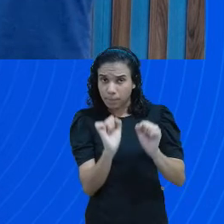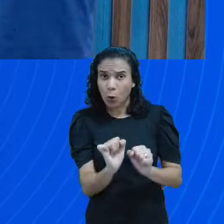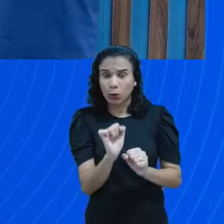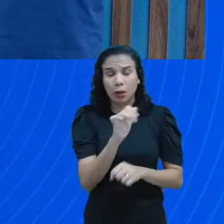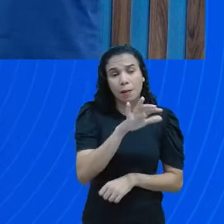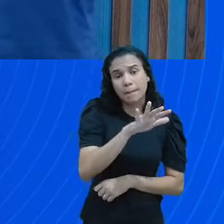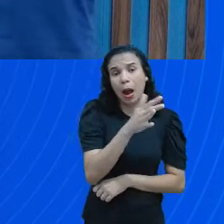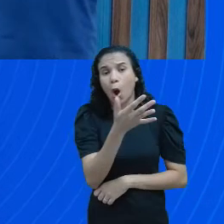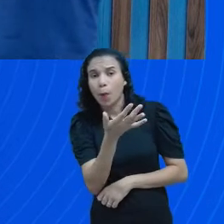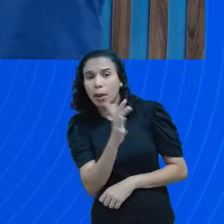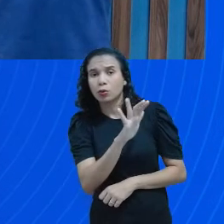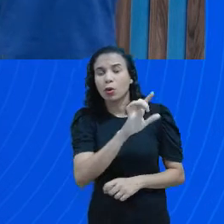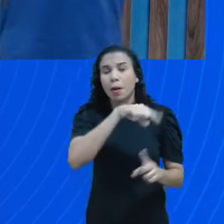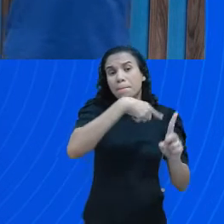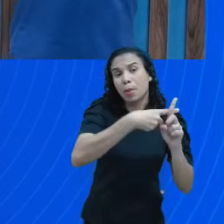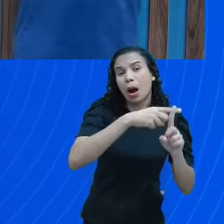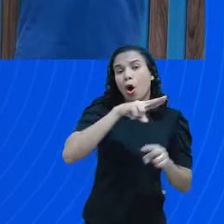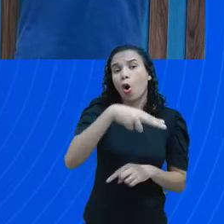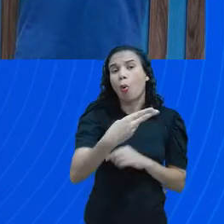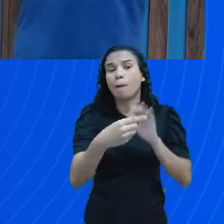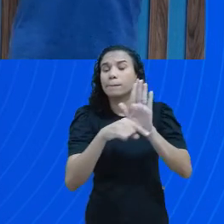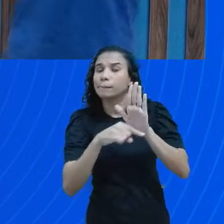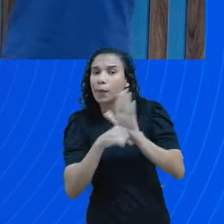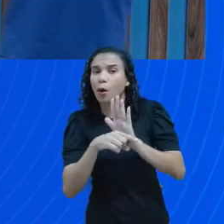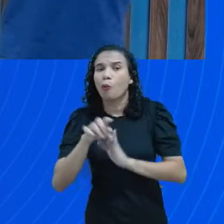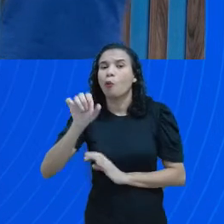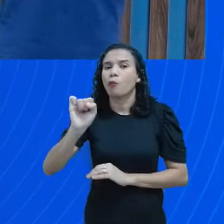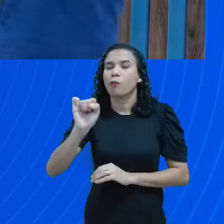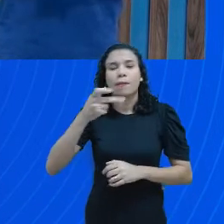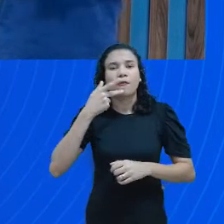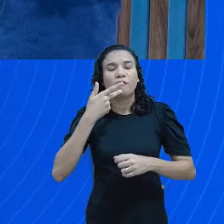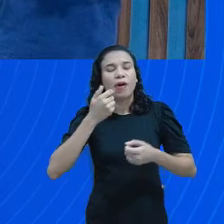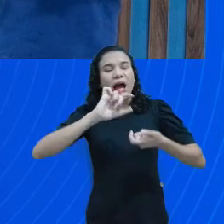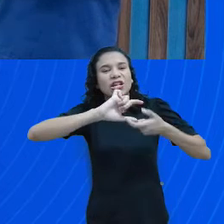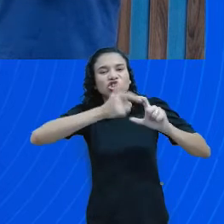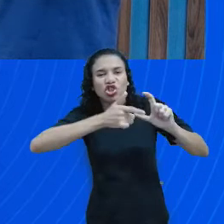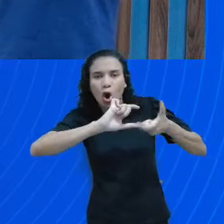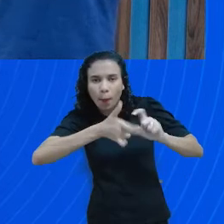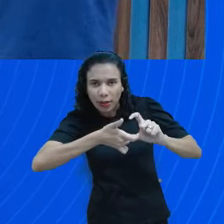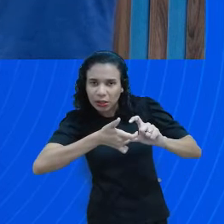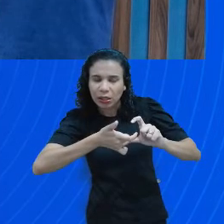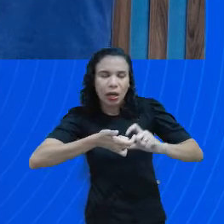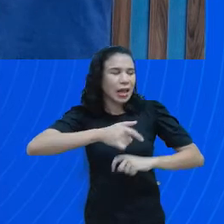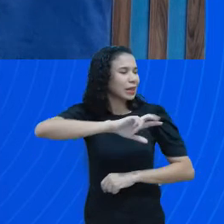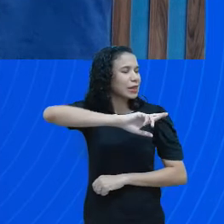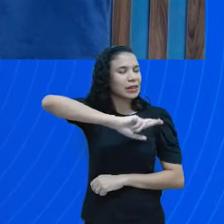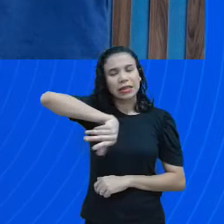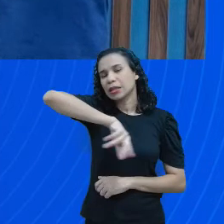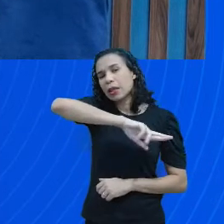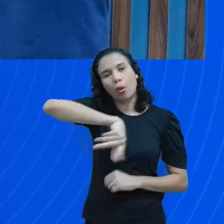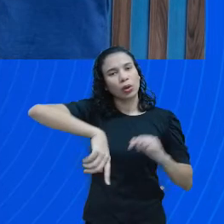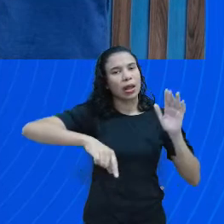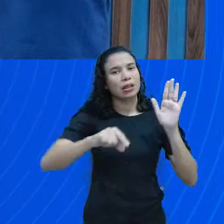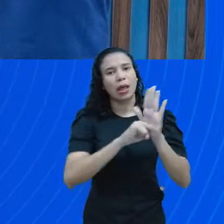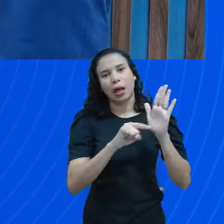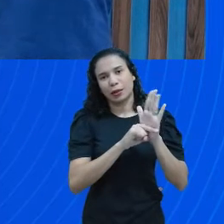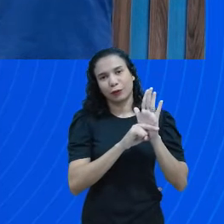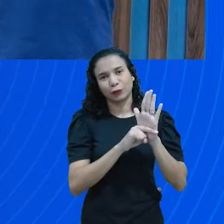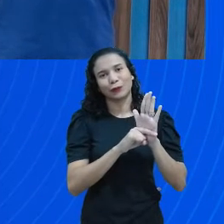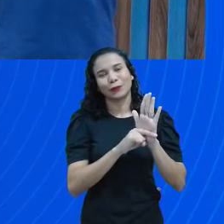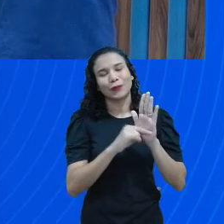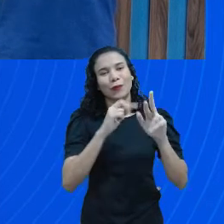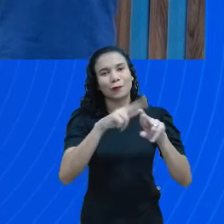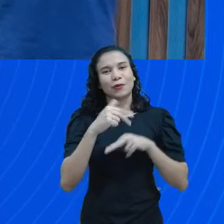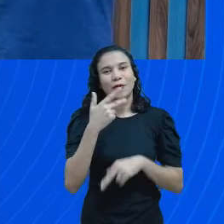é mais ou menos 8. Só que, quando eu estou de novo falando de geometria, não existe medida negativa, então a gente